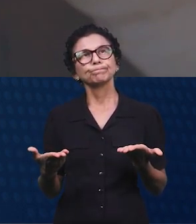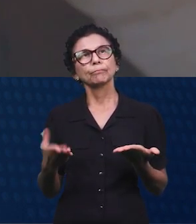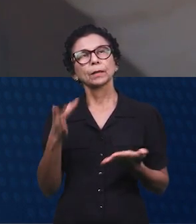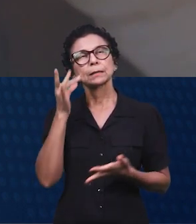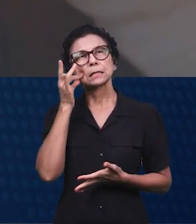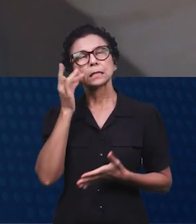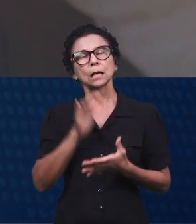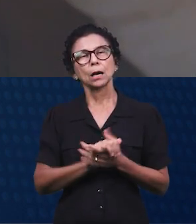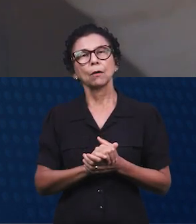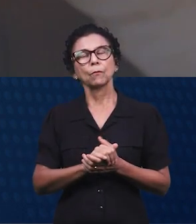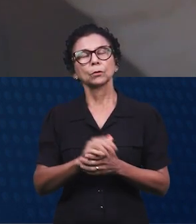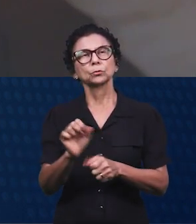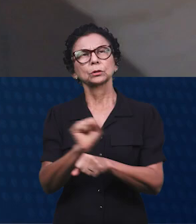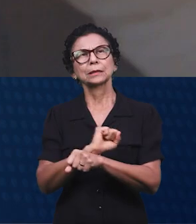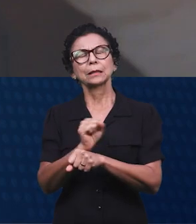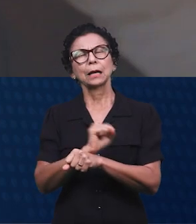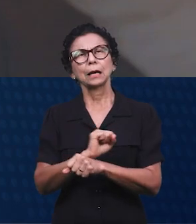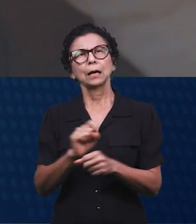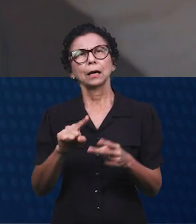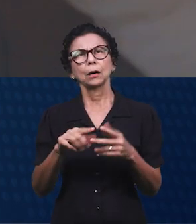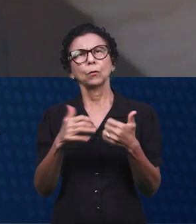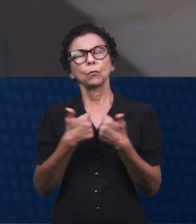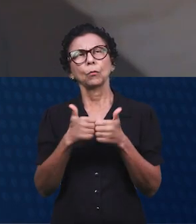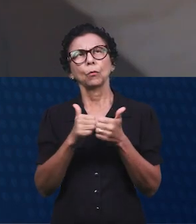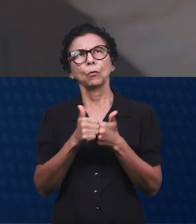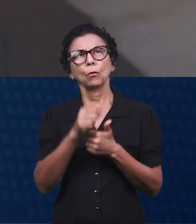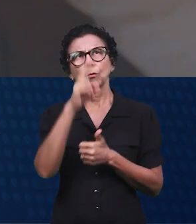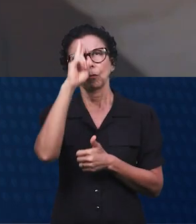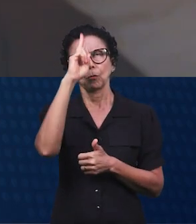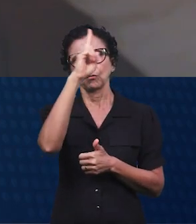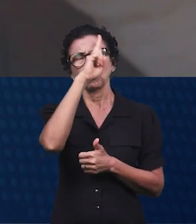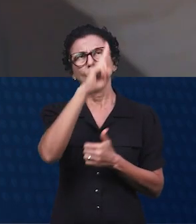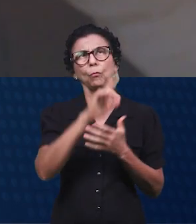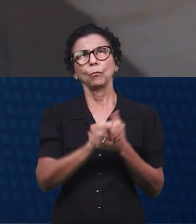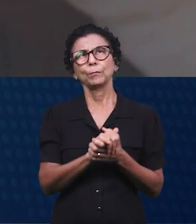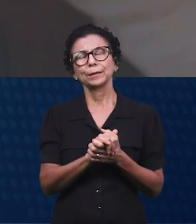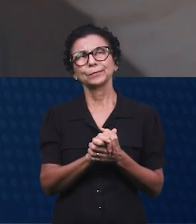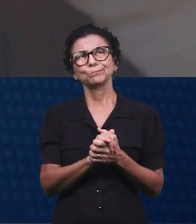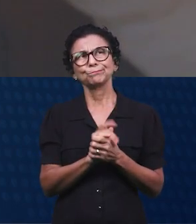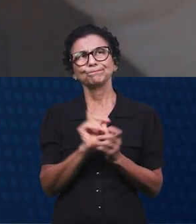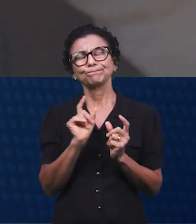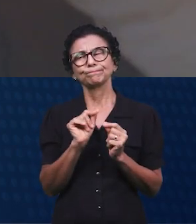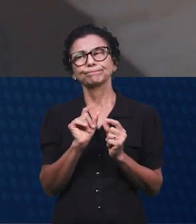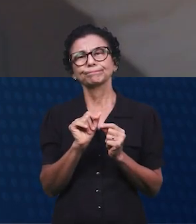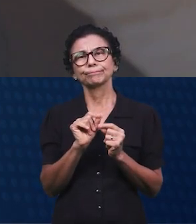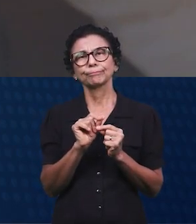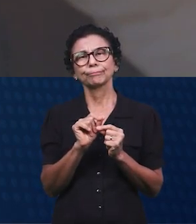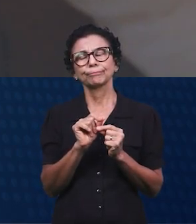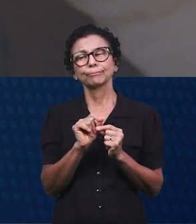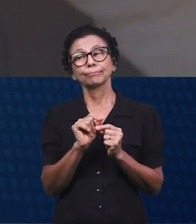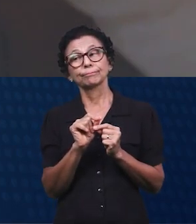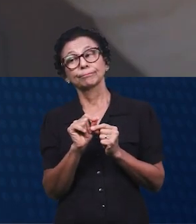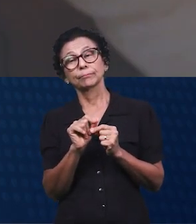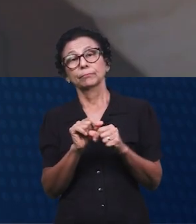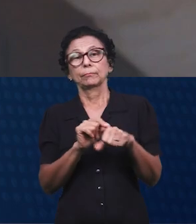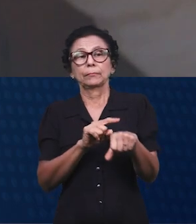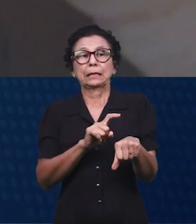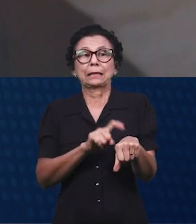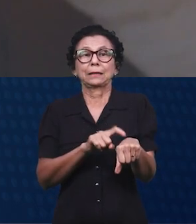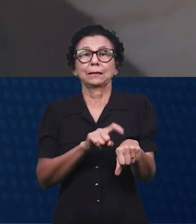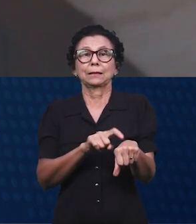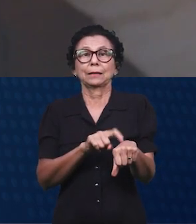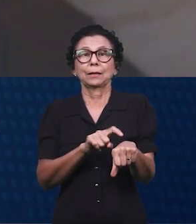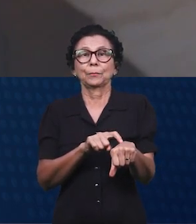de ônibus ou qualquer meio de locomoção. Tudo isso vai fazer o quê? Vai tomar tempo que